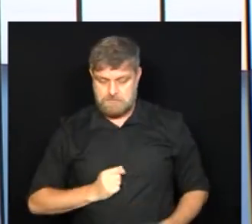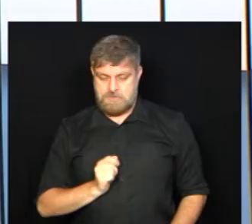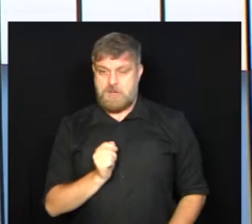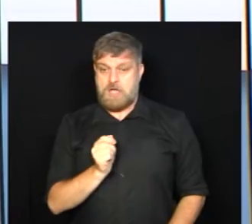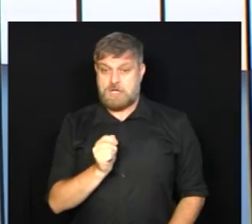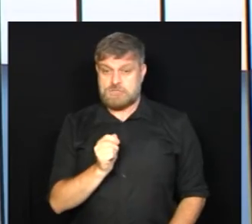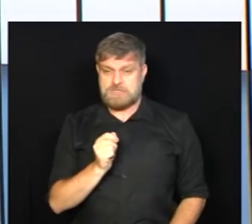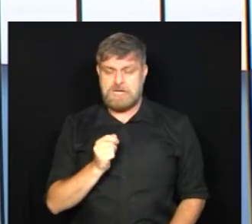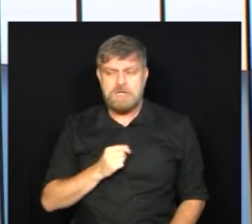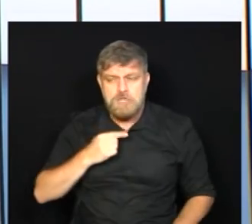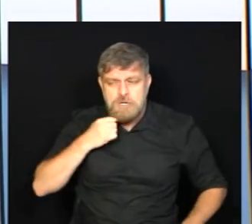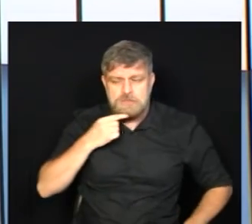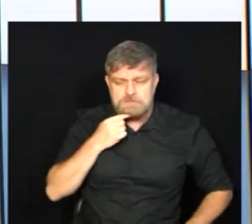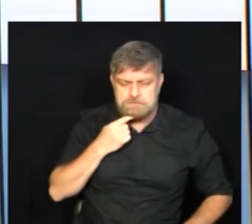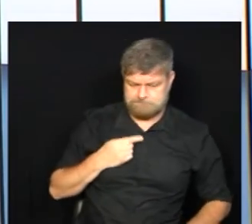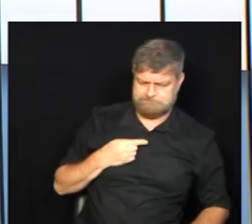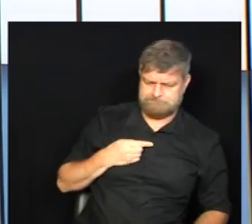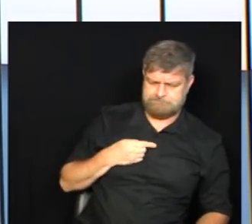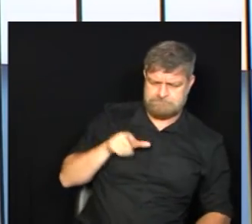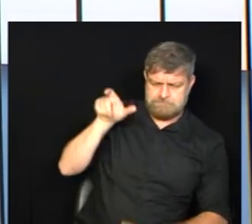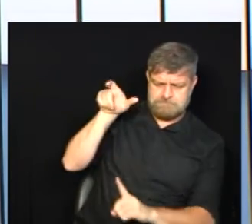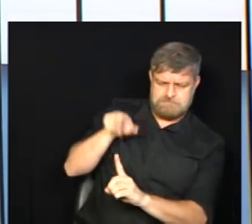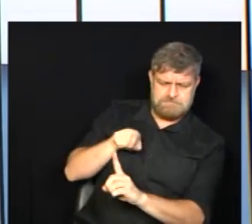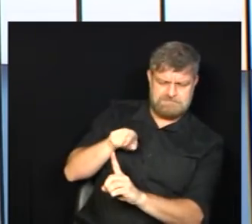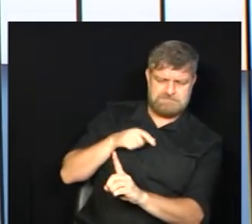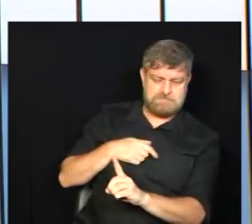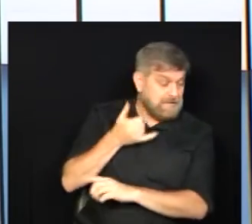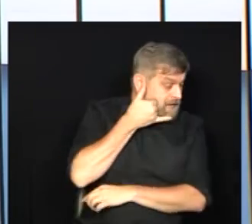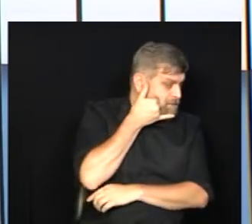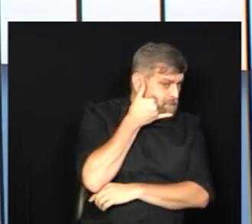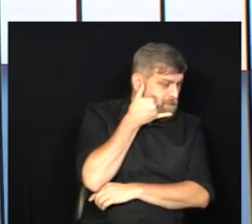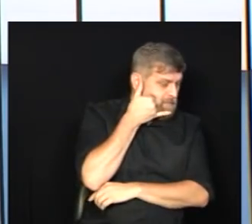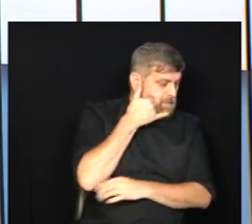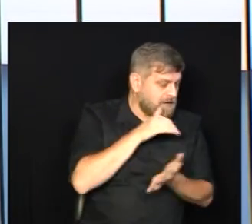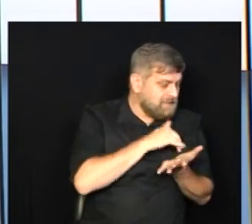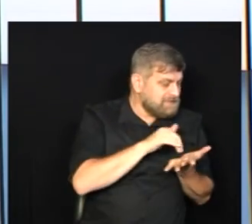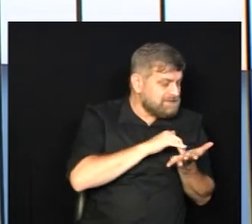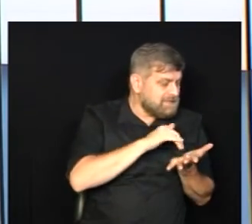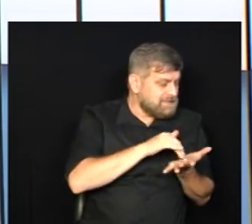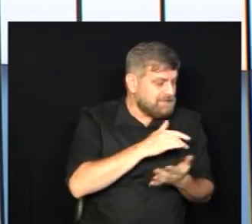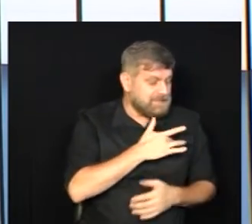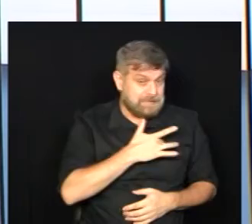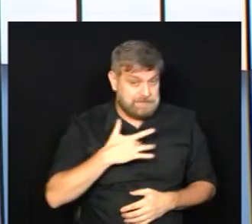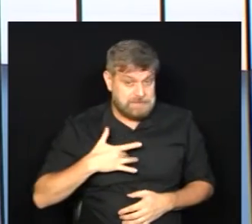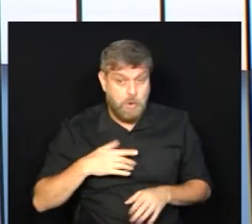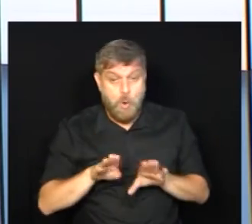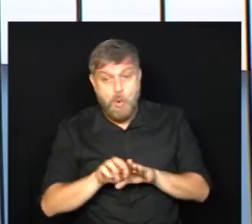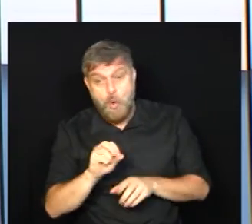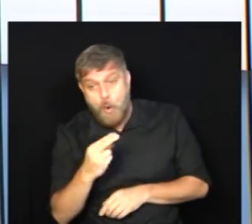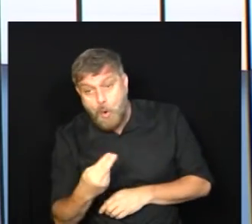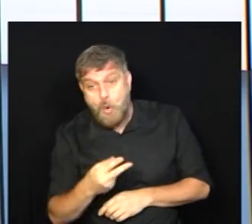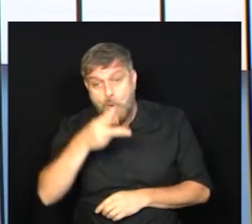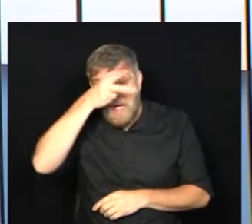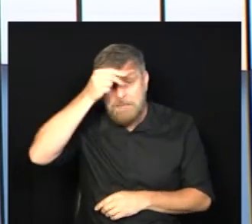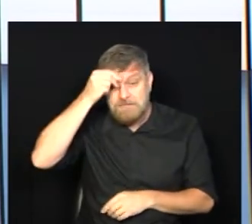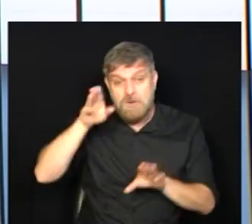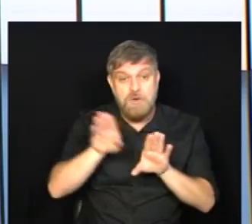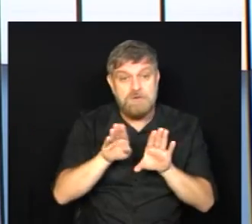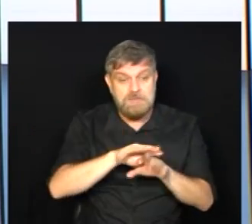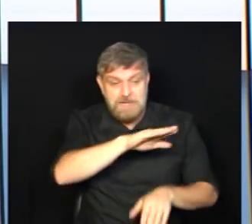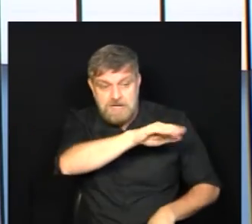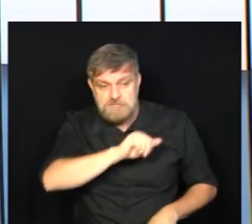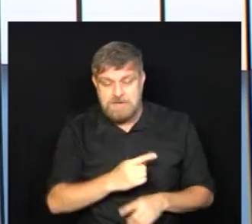e qualquer dúvida, basta ligar na hora na própria secretaria ou na prefeitura ou ainda acionar